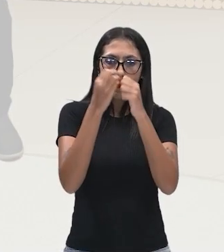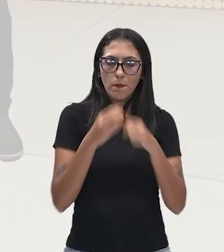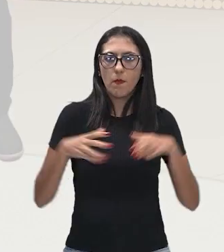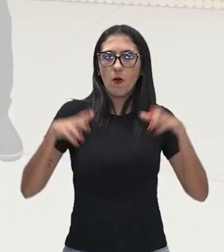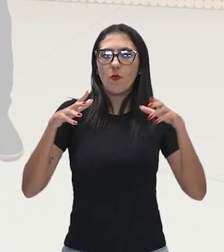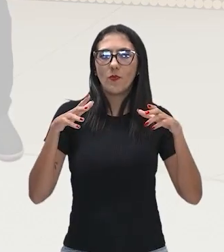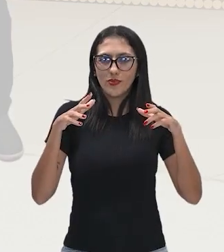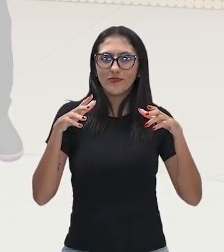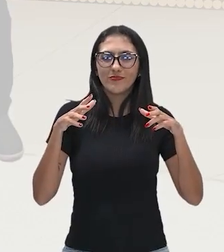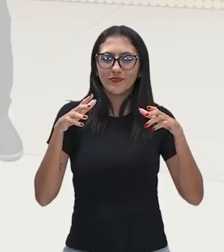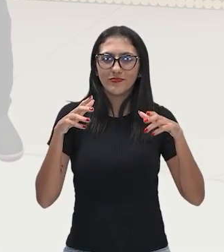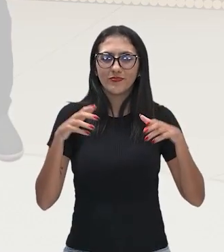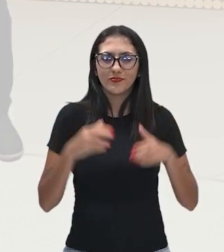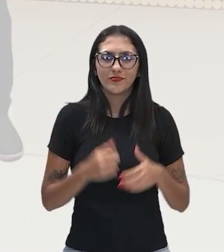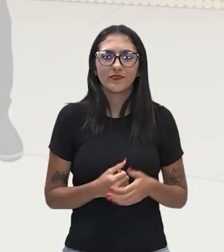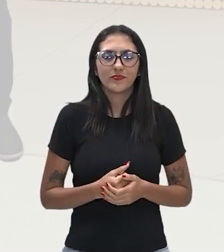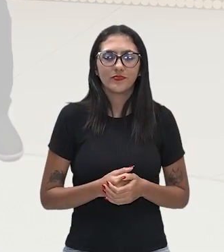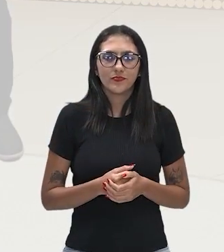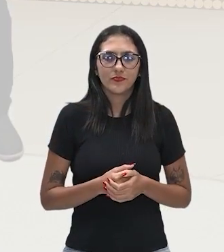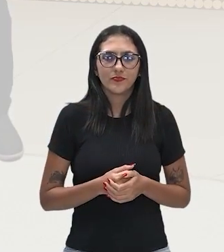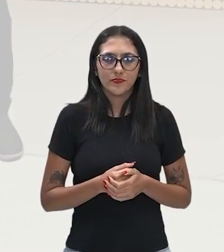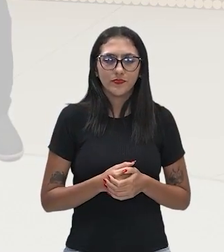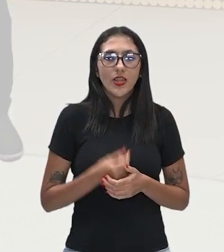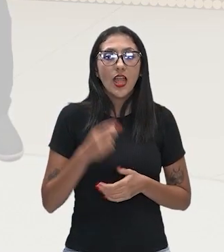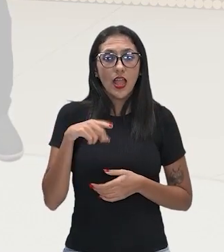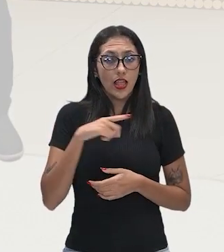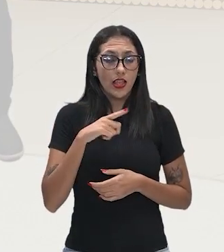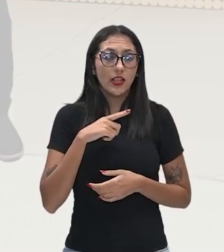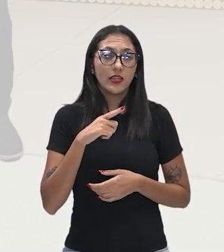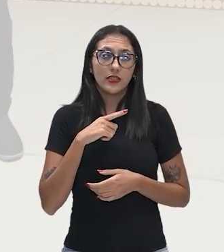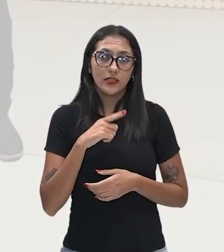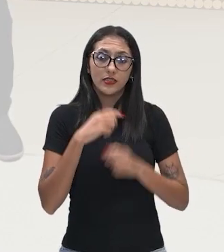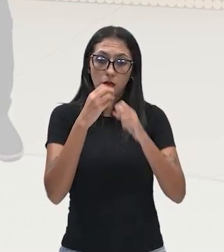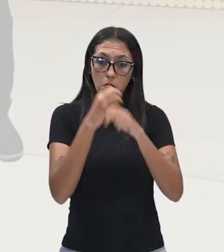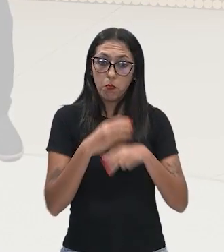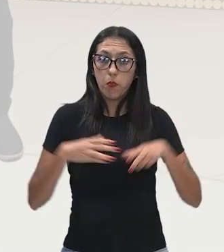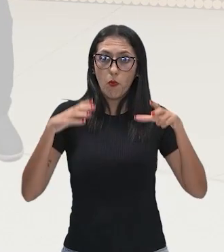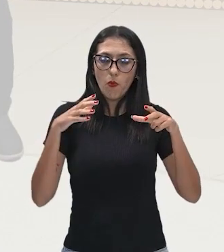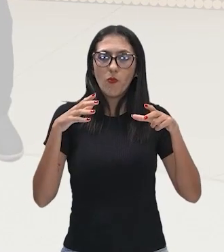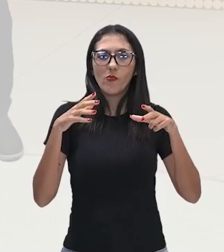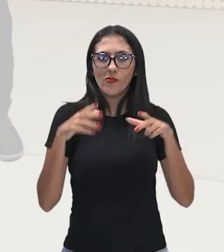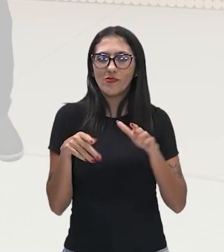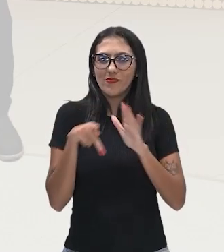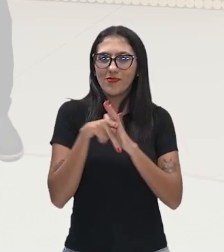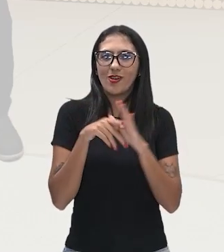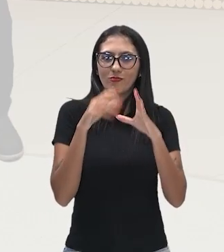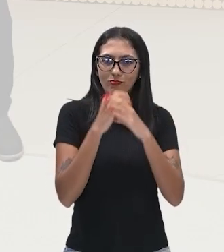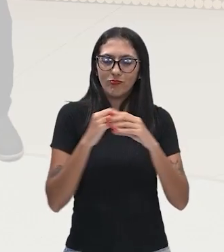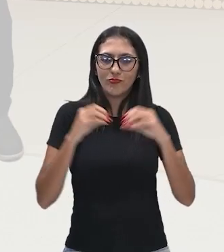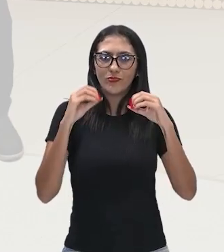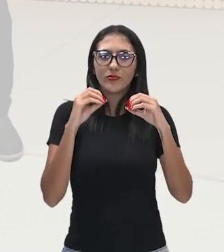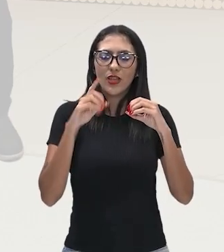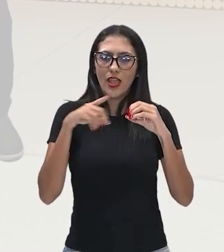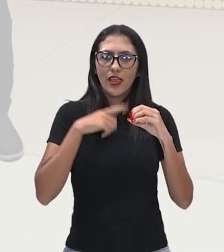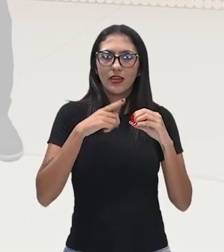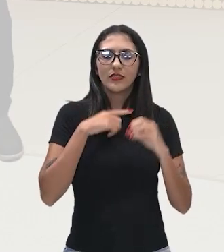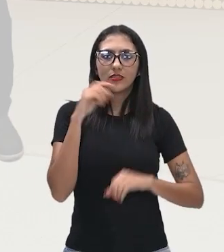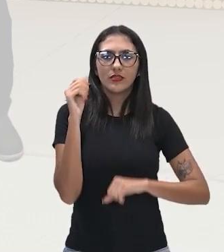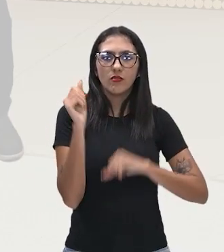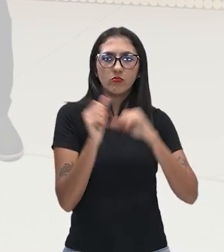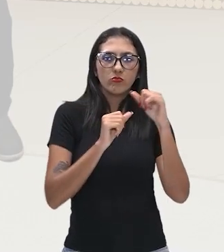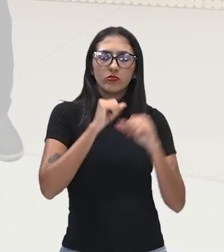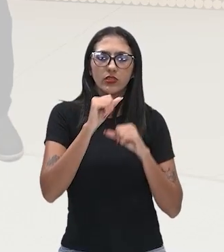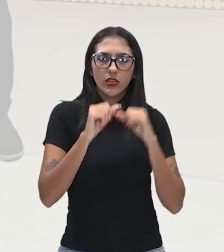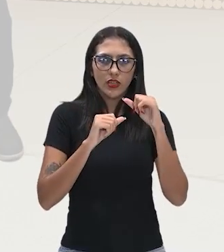atômica, tá, pessoal? Na bomba atômica, nós teremos exatamente essa transformação